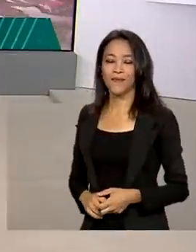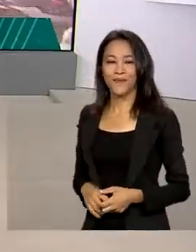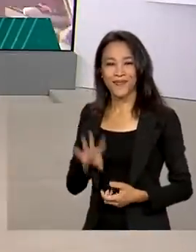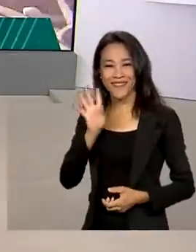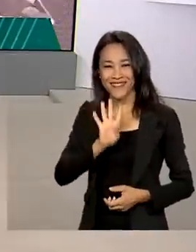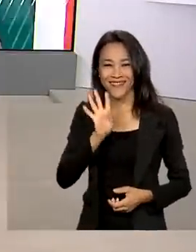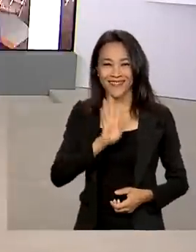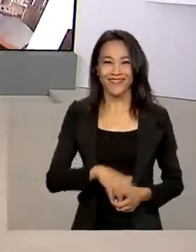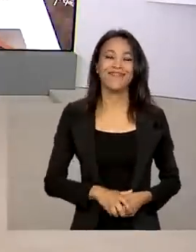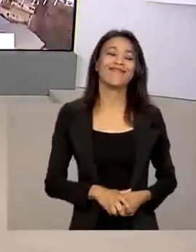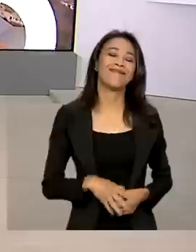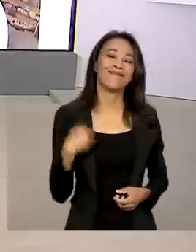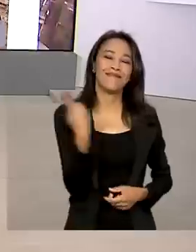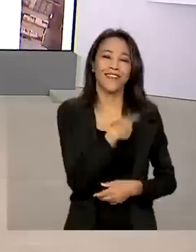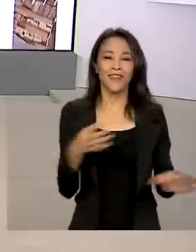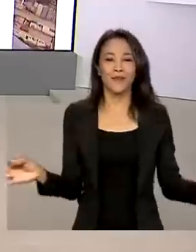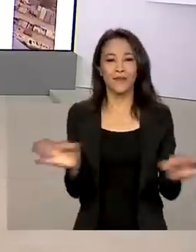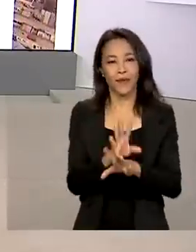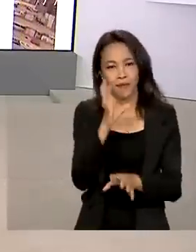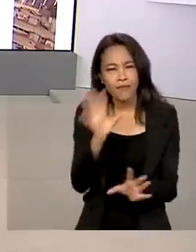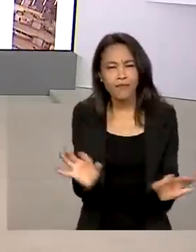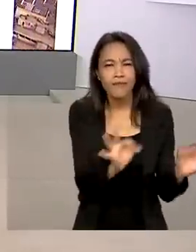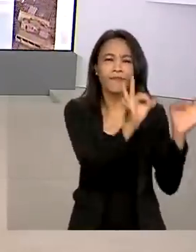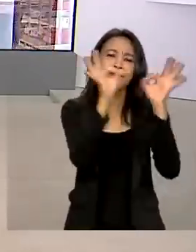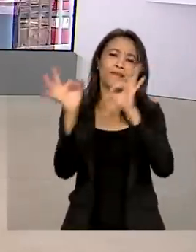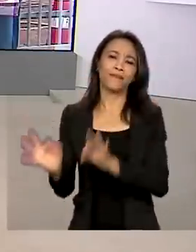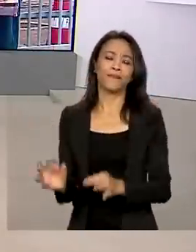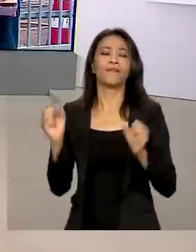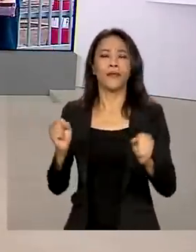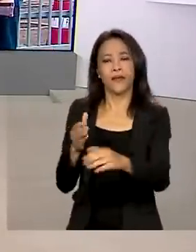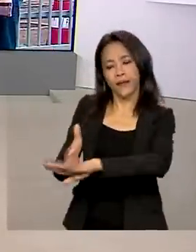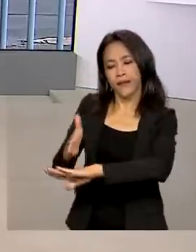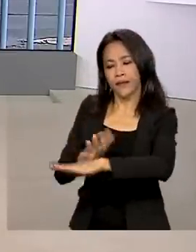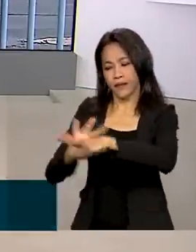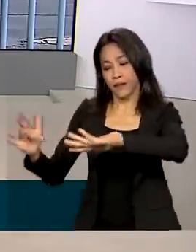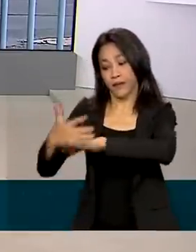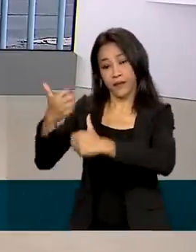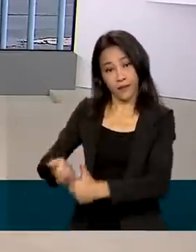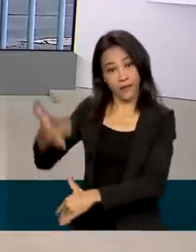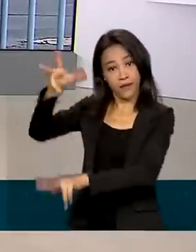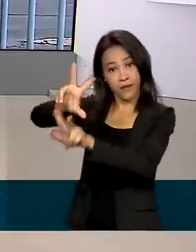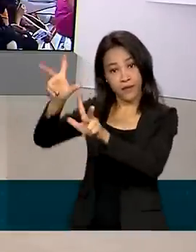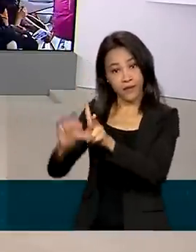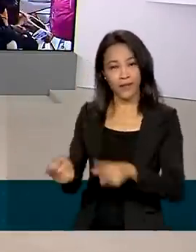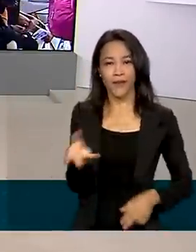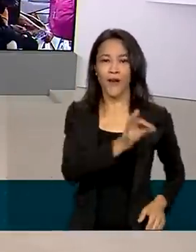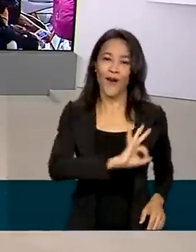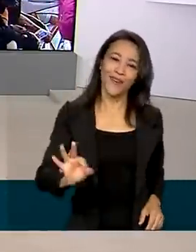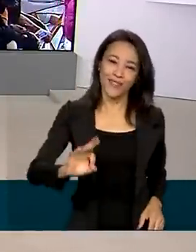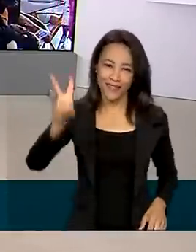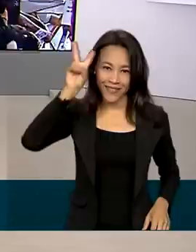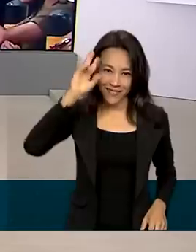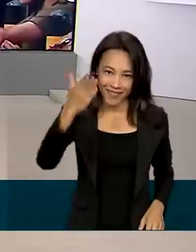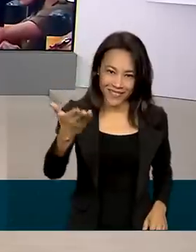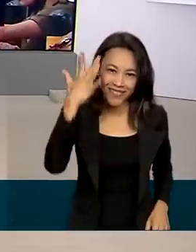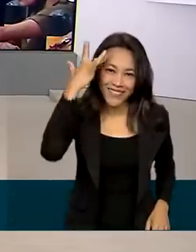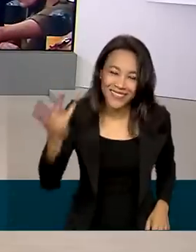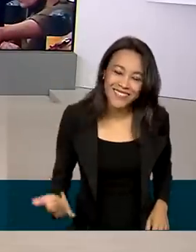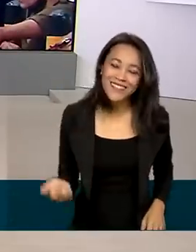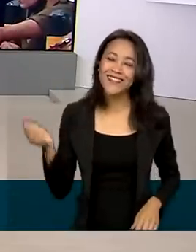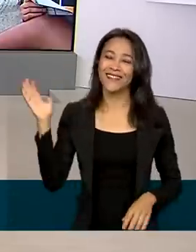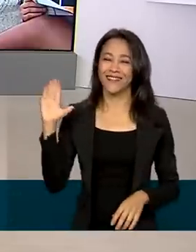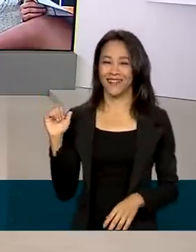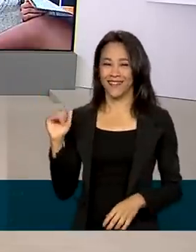bacana né a gente fica por aqui para rever as reportagens Acesse as redes sociais da TV Brasil uma ótima segunda-feira para você e até amanhã